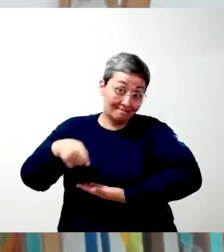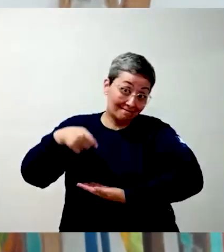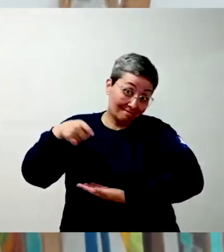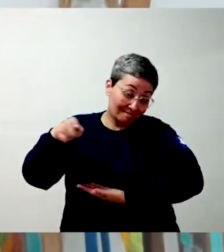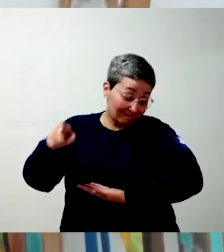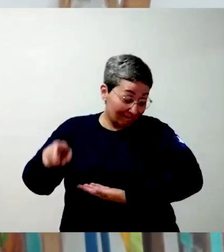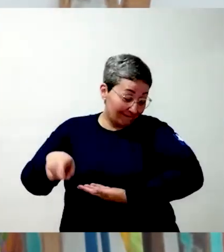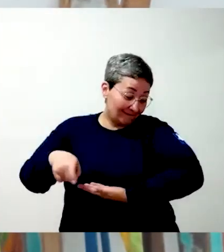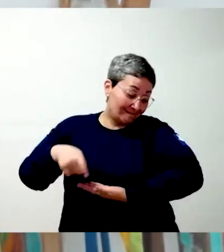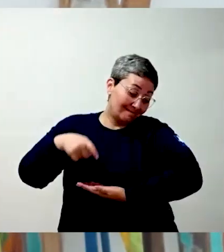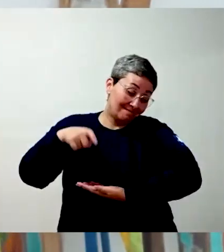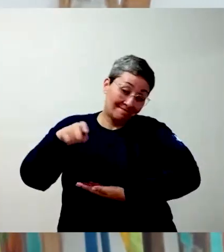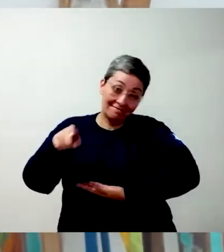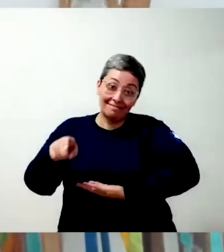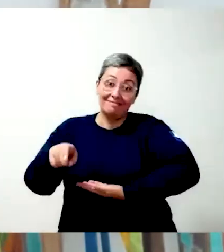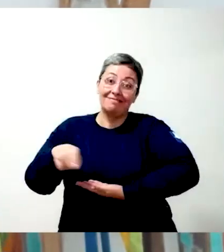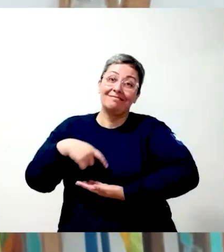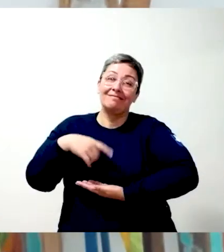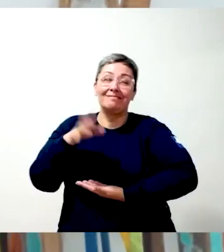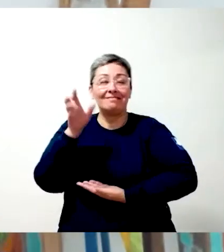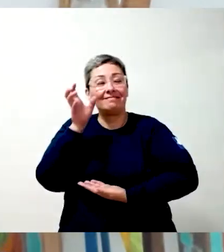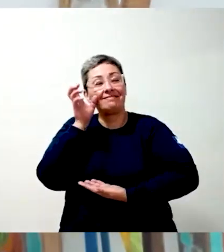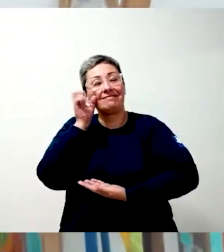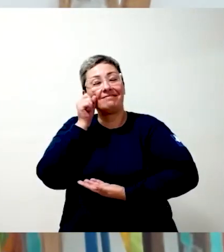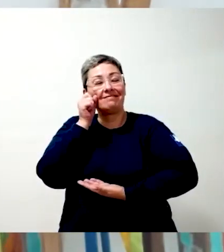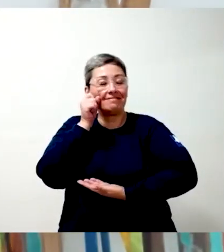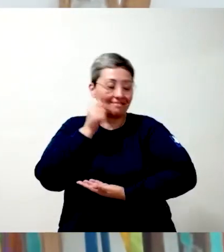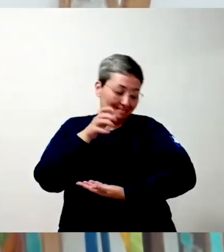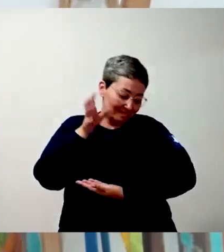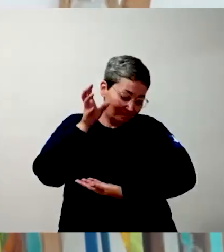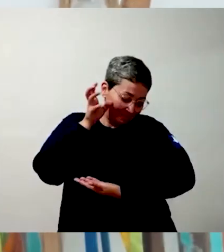campo, negrito.